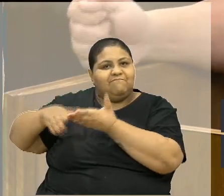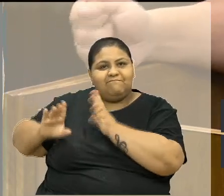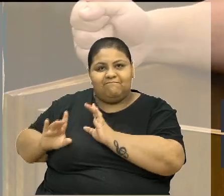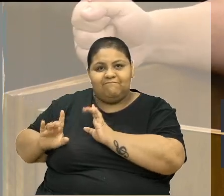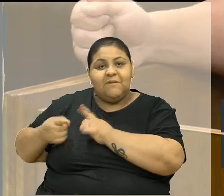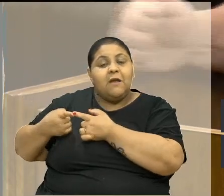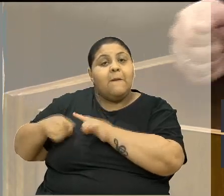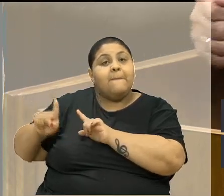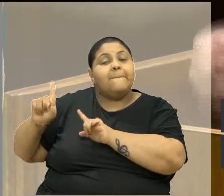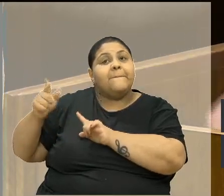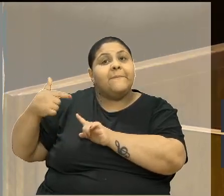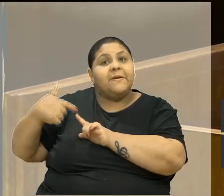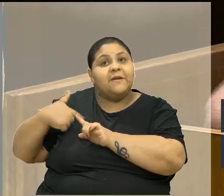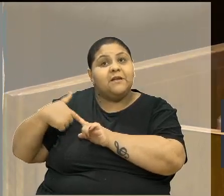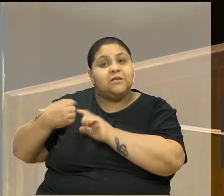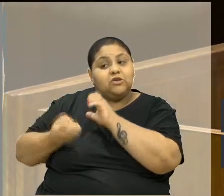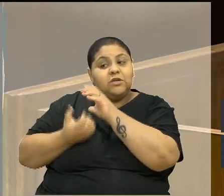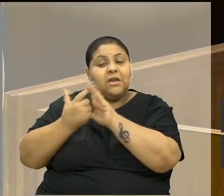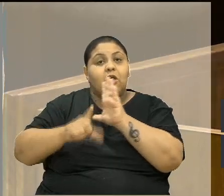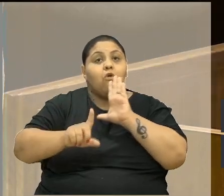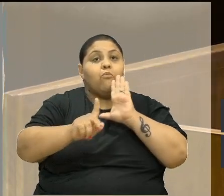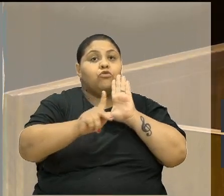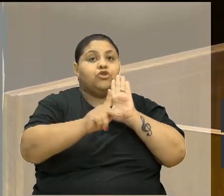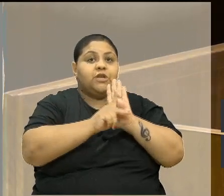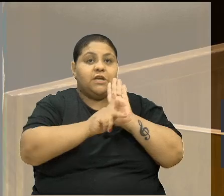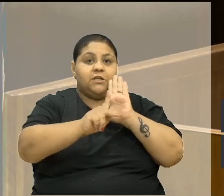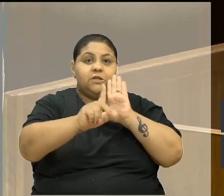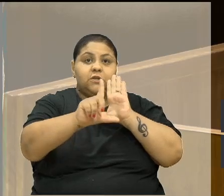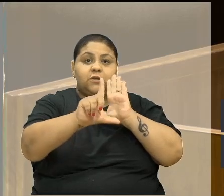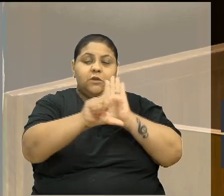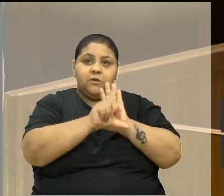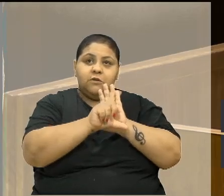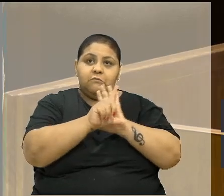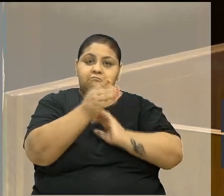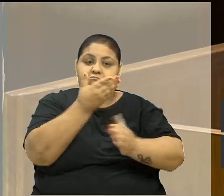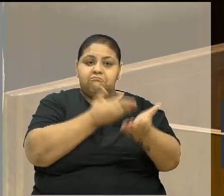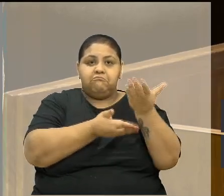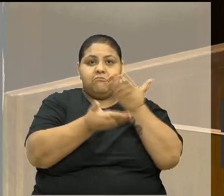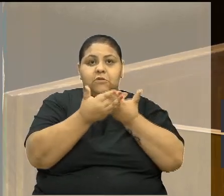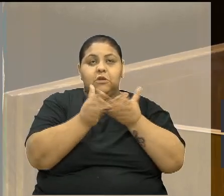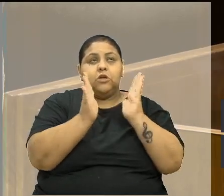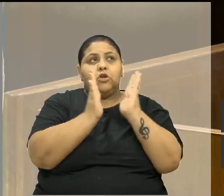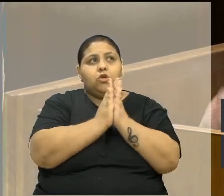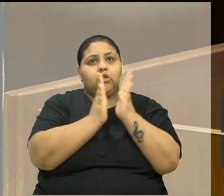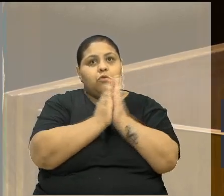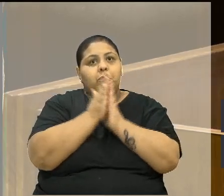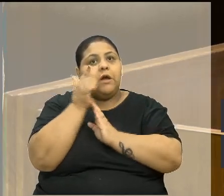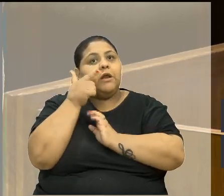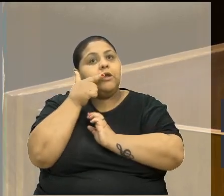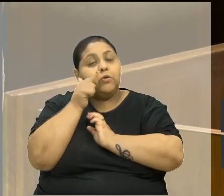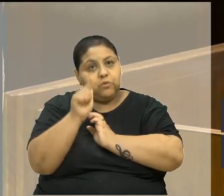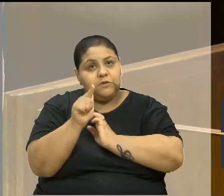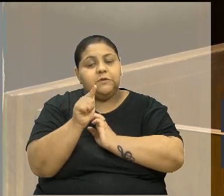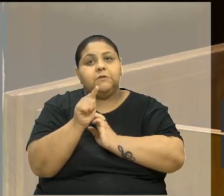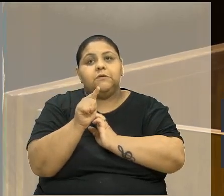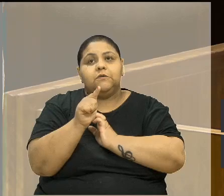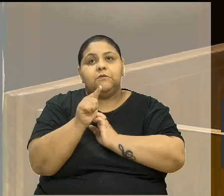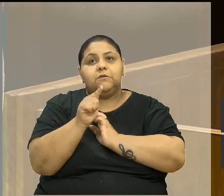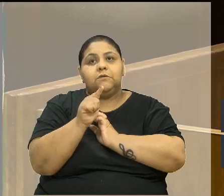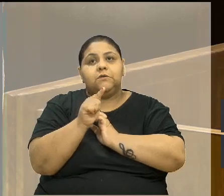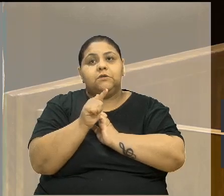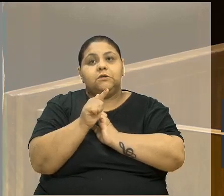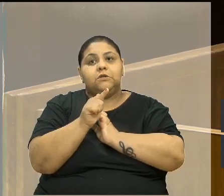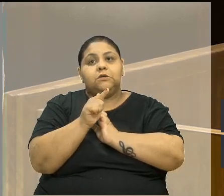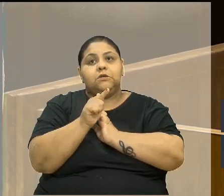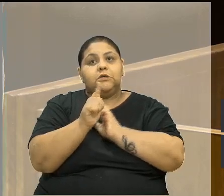eu fiz uma lei, um projeto de lei, que está tramitando, tomara que consiga, né, de alguma forma, para que seja